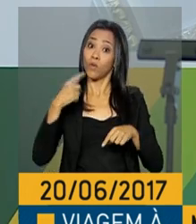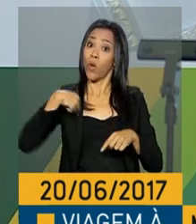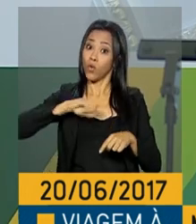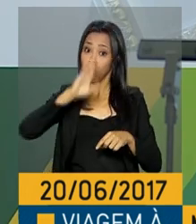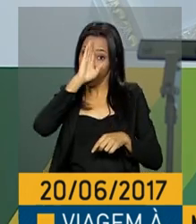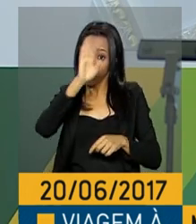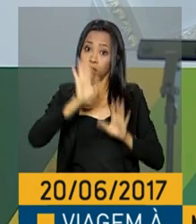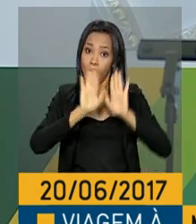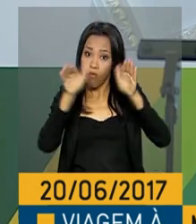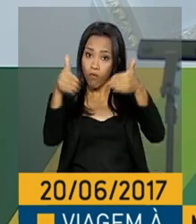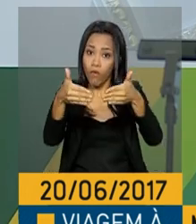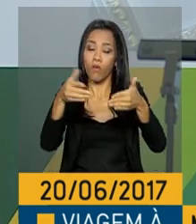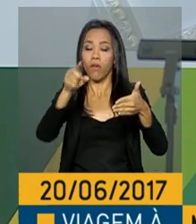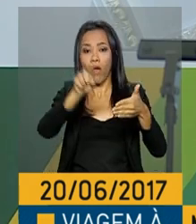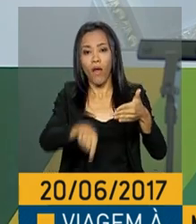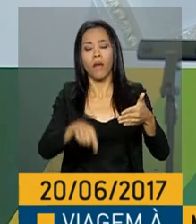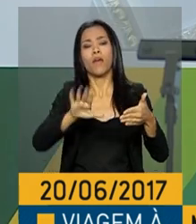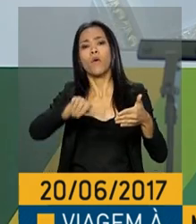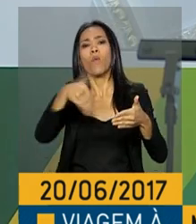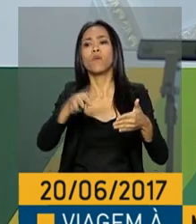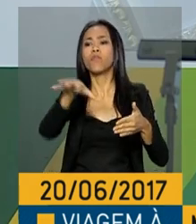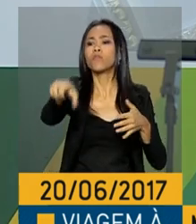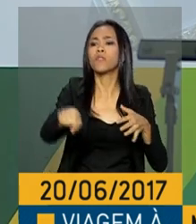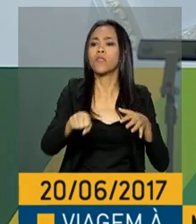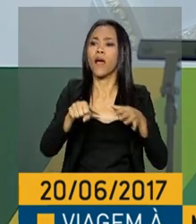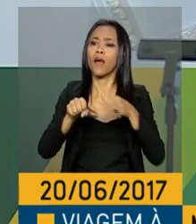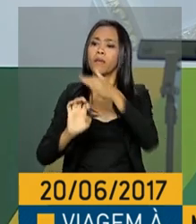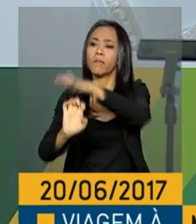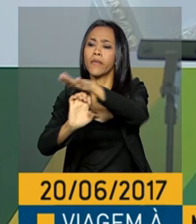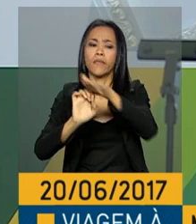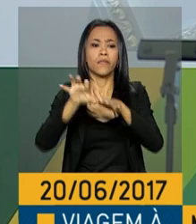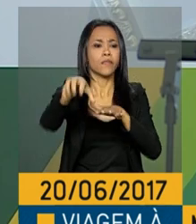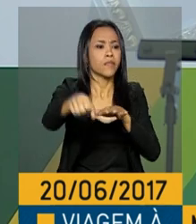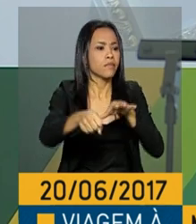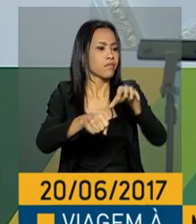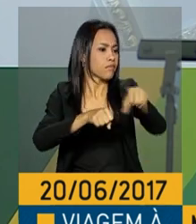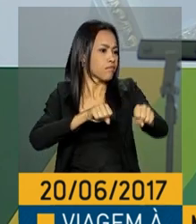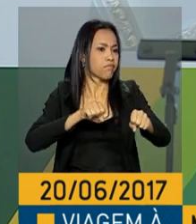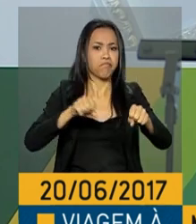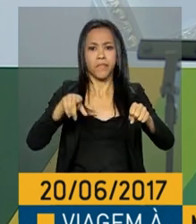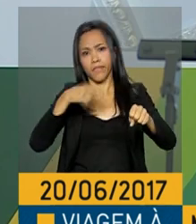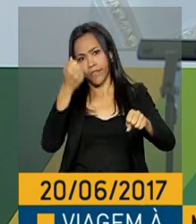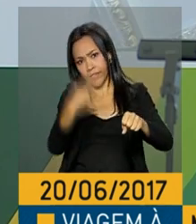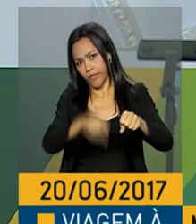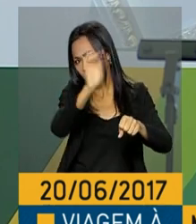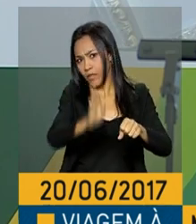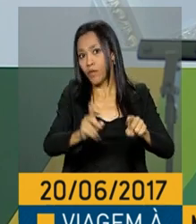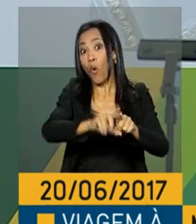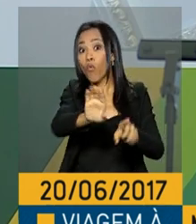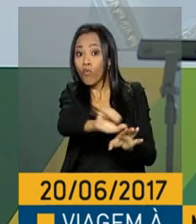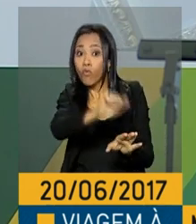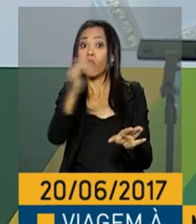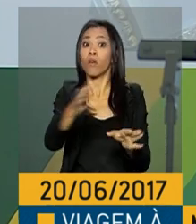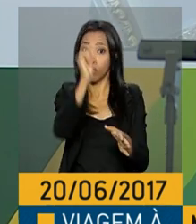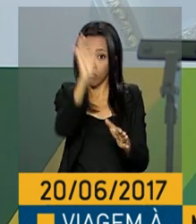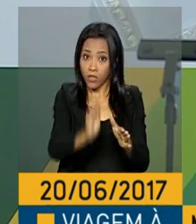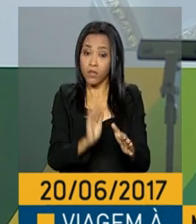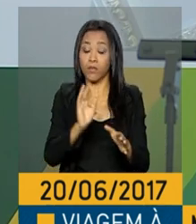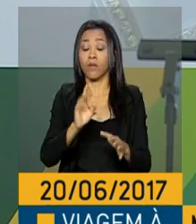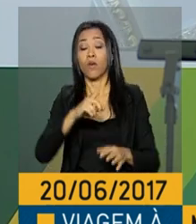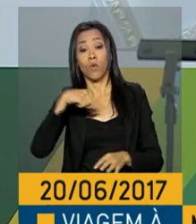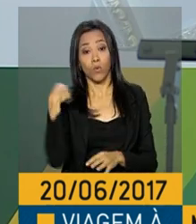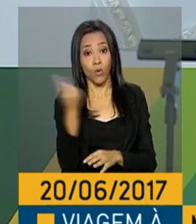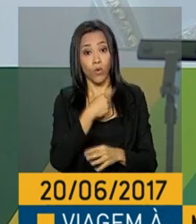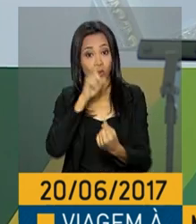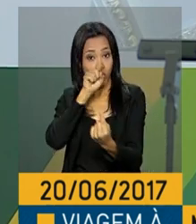foco. Quando nós vamos atrás dos investimentos, sejam os nacionais ou sejam os estrangeiros, não é? O que nós temos